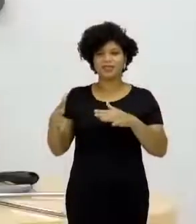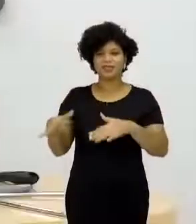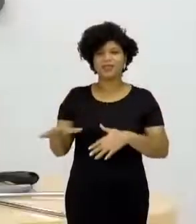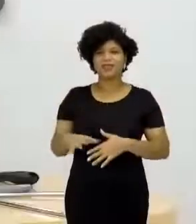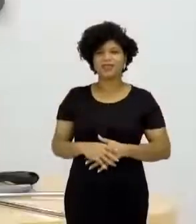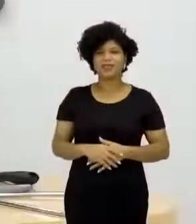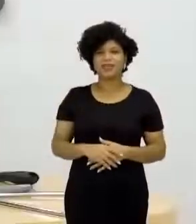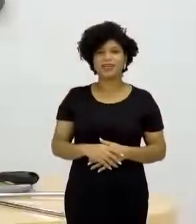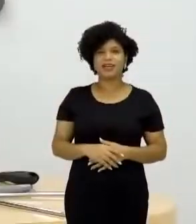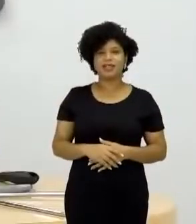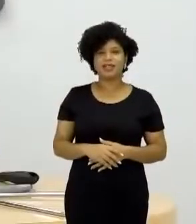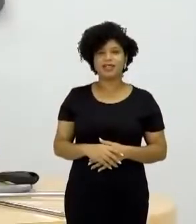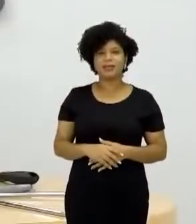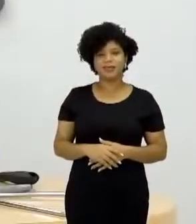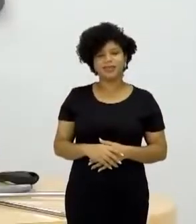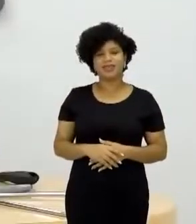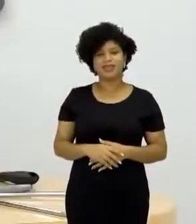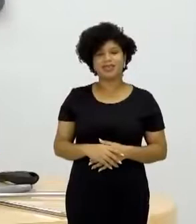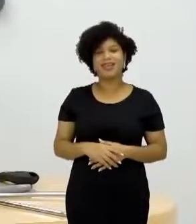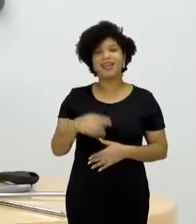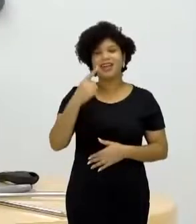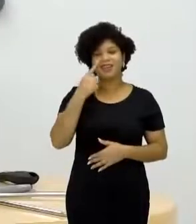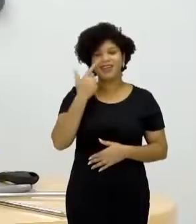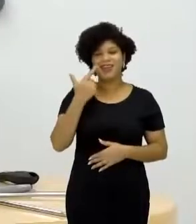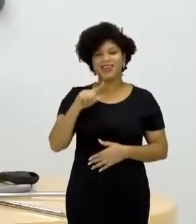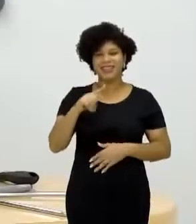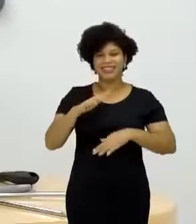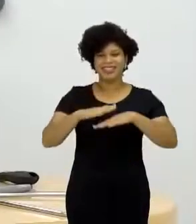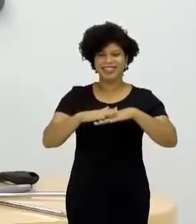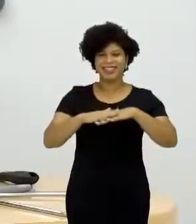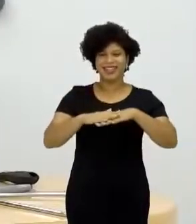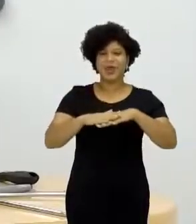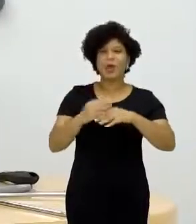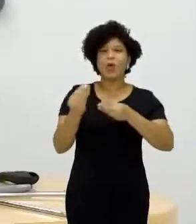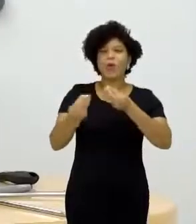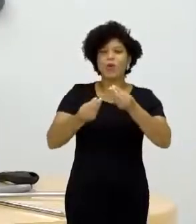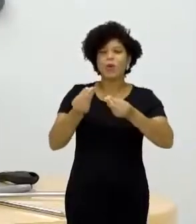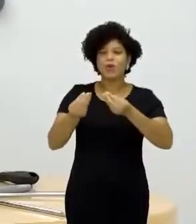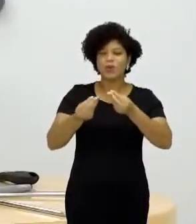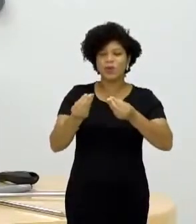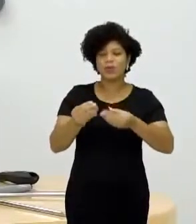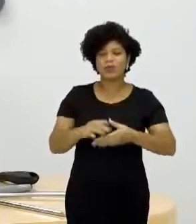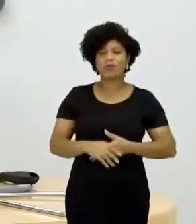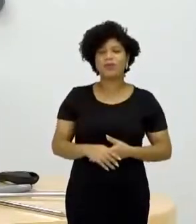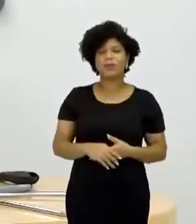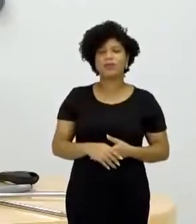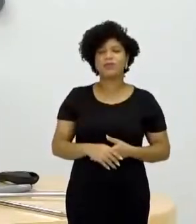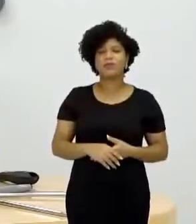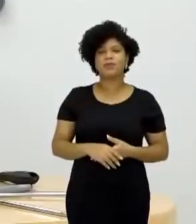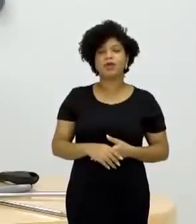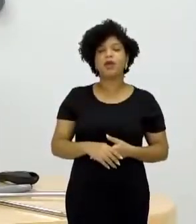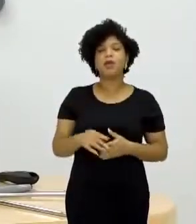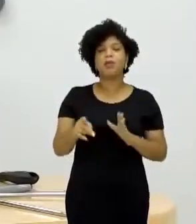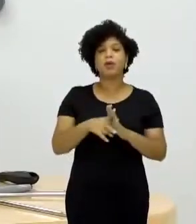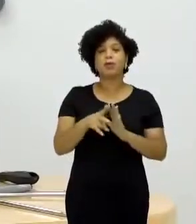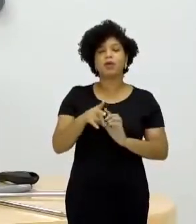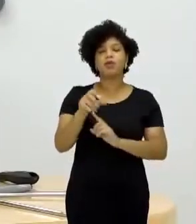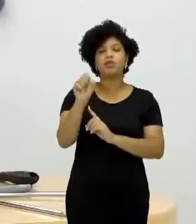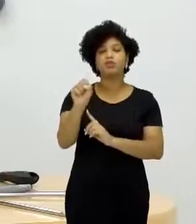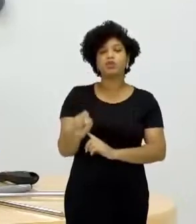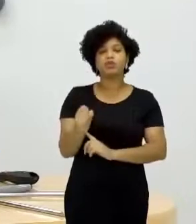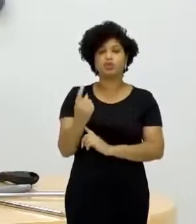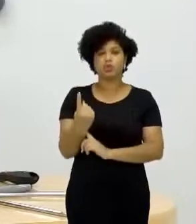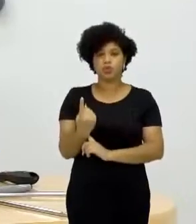Pessoal, quer interação total com vocês aí. Professora Silva de Mello com a gente. Professor Clóvis de Oliveira também, diretoria Sul 1 com a gente aí